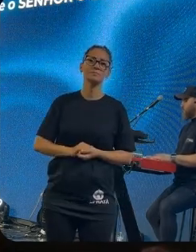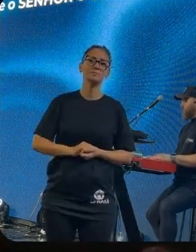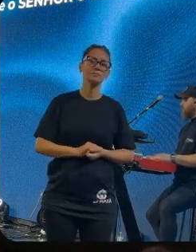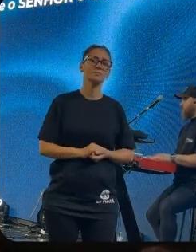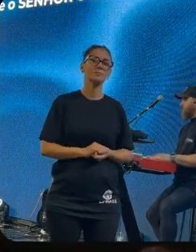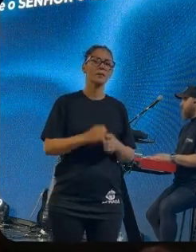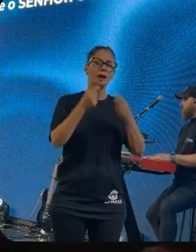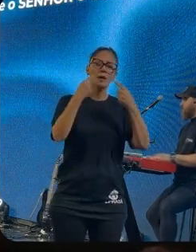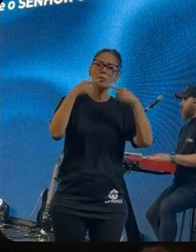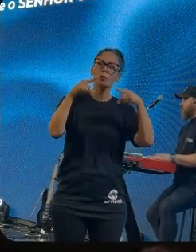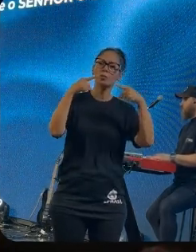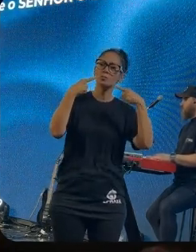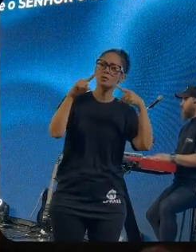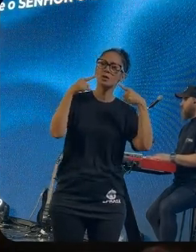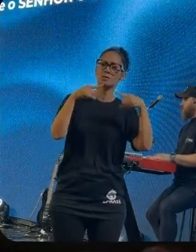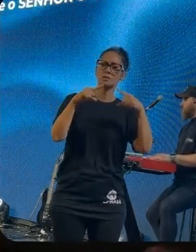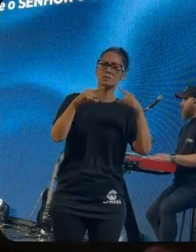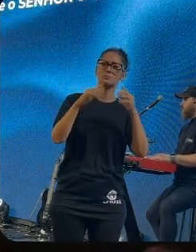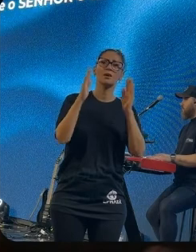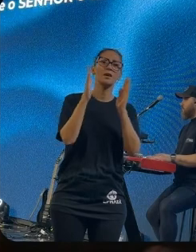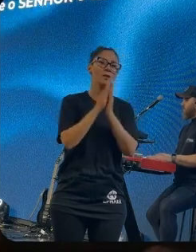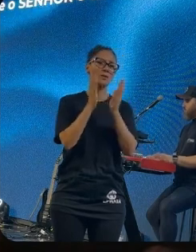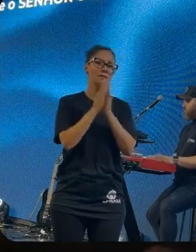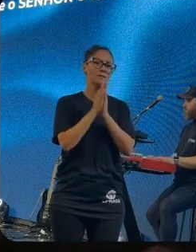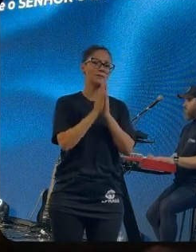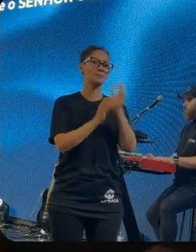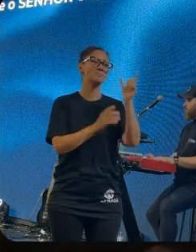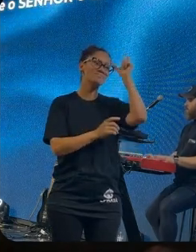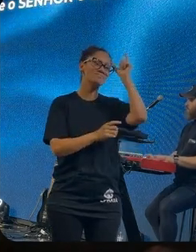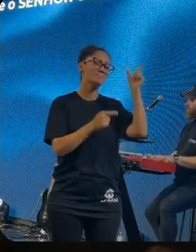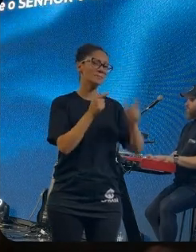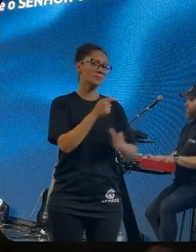A murmuração é a oração feita ao diabo.